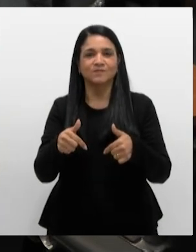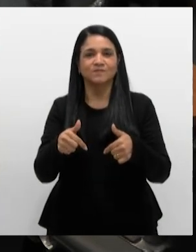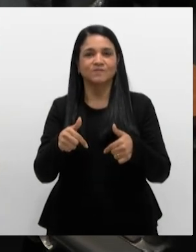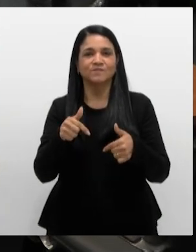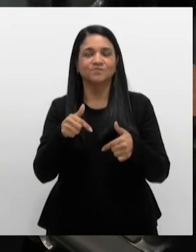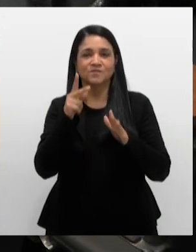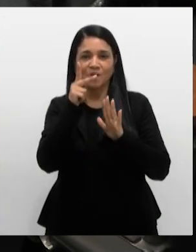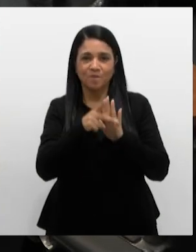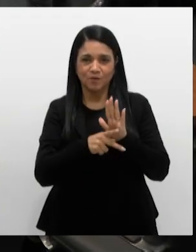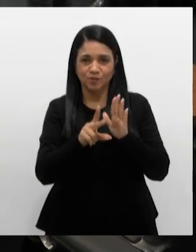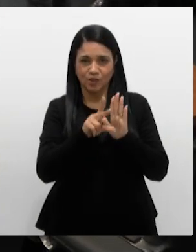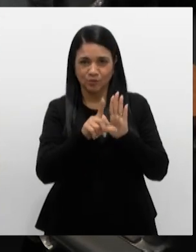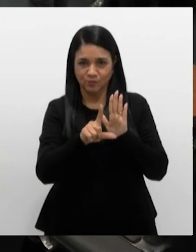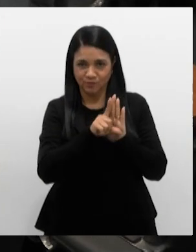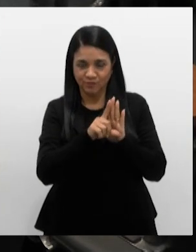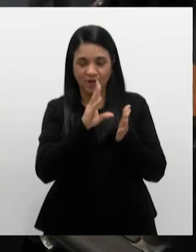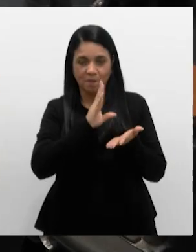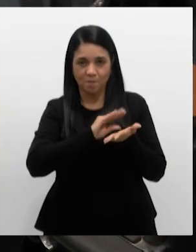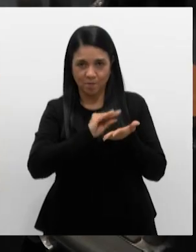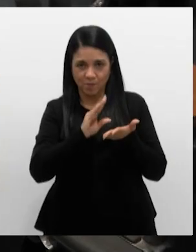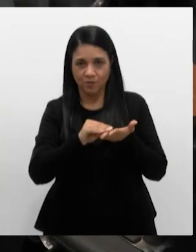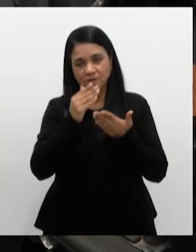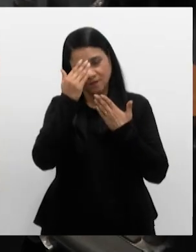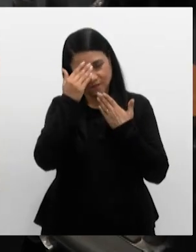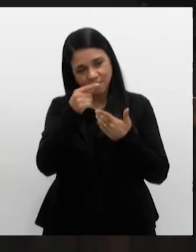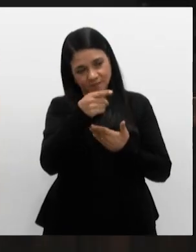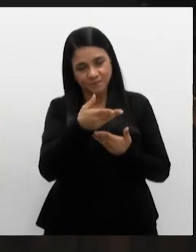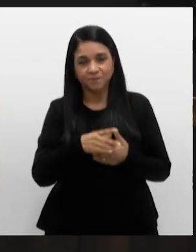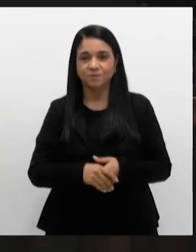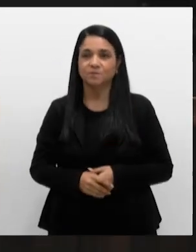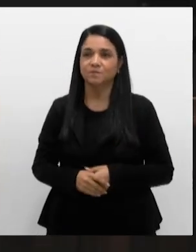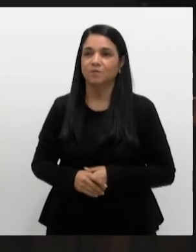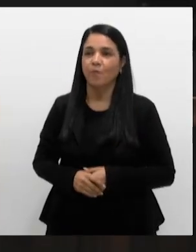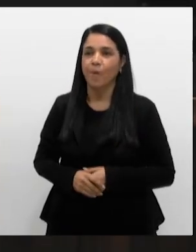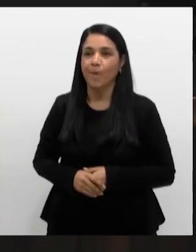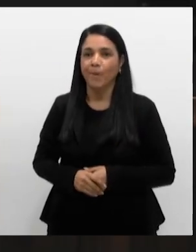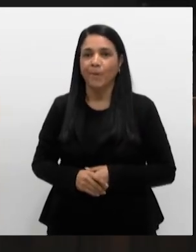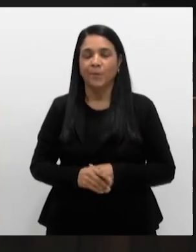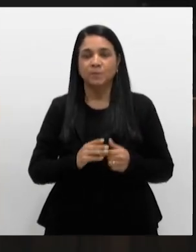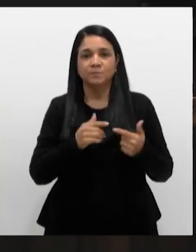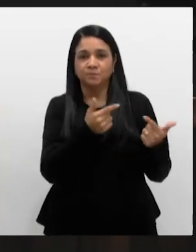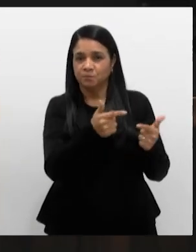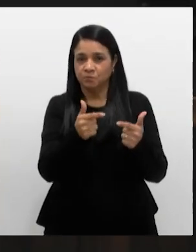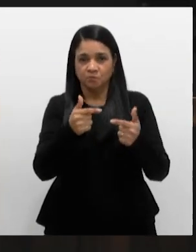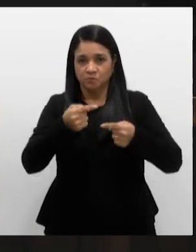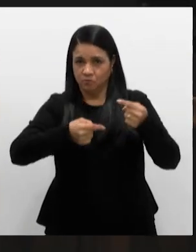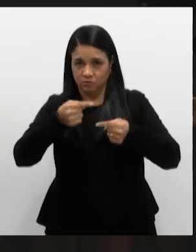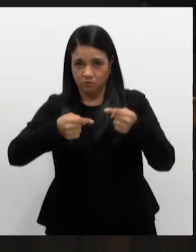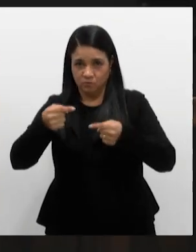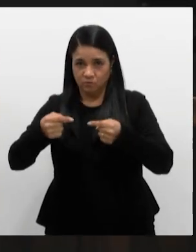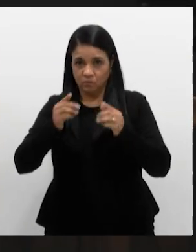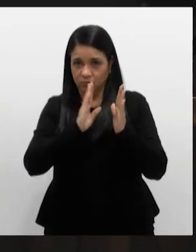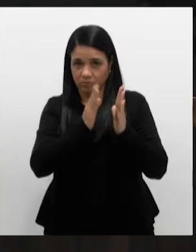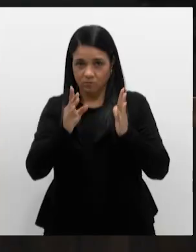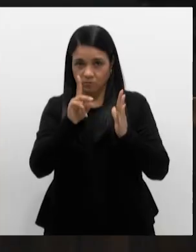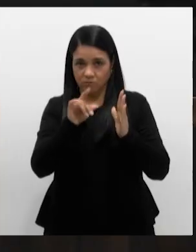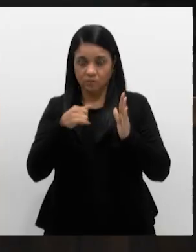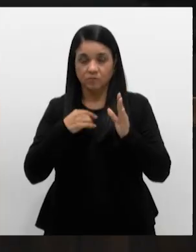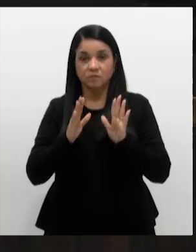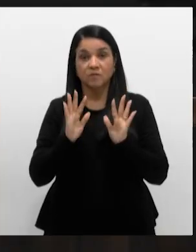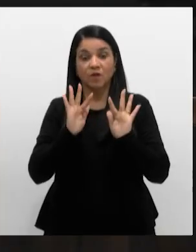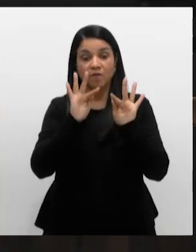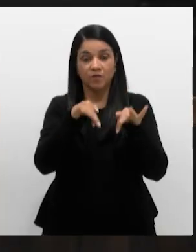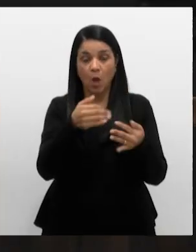o projeto em pauta. E agradecer a Vossa Excelência também. Obrigado, Mink. Nada mais havendo a tratar na ordem do dia, passa seu